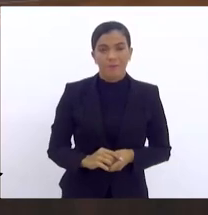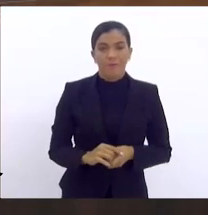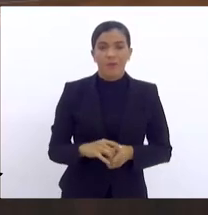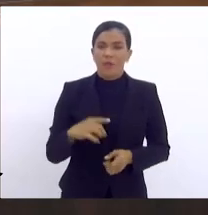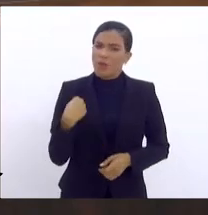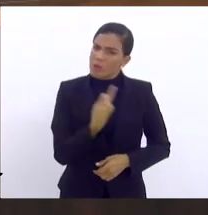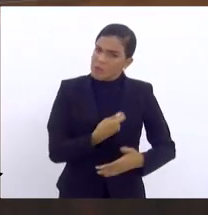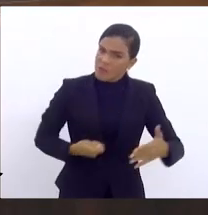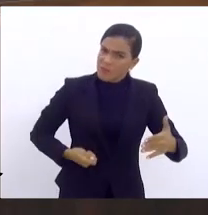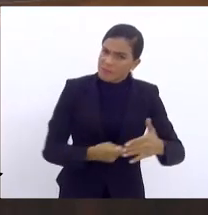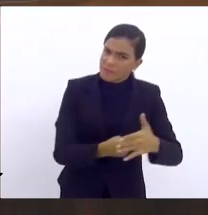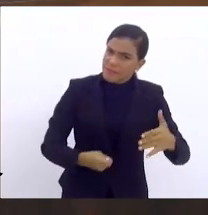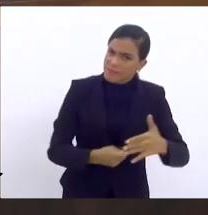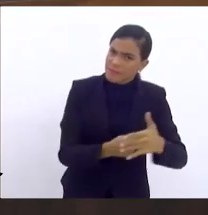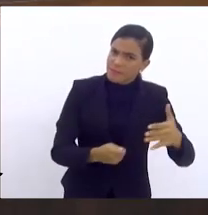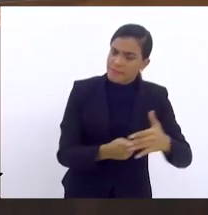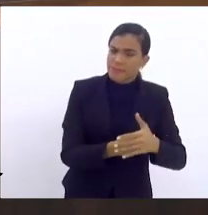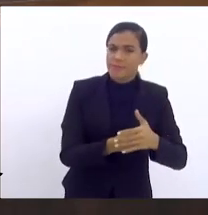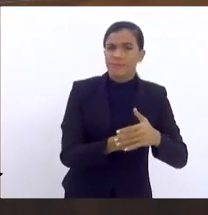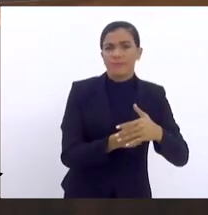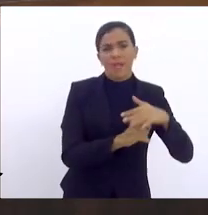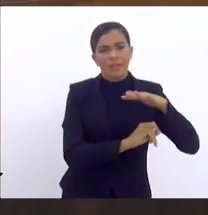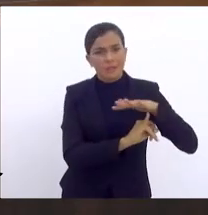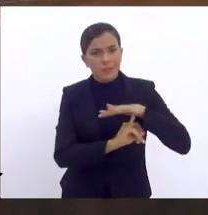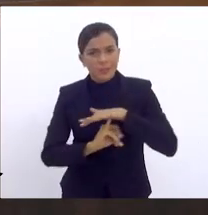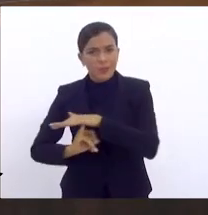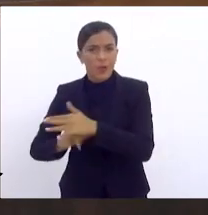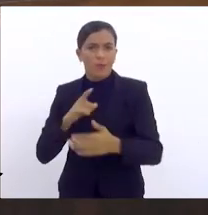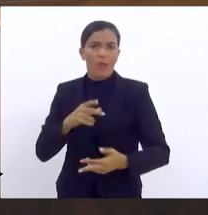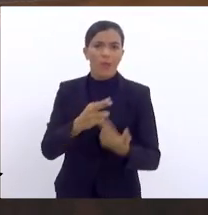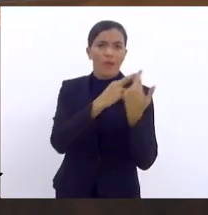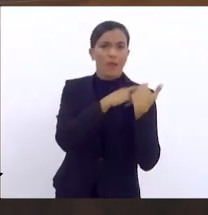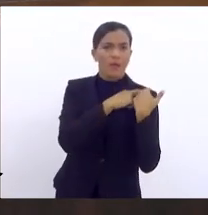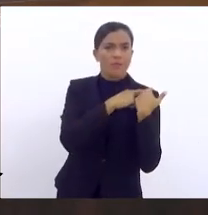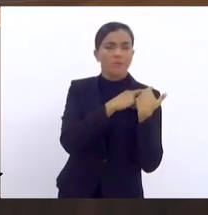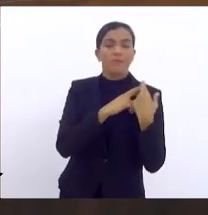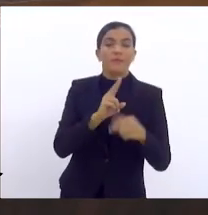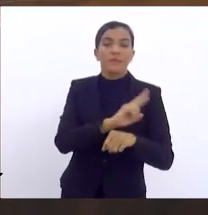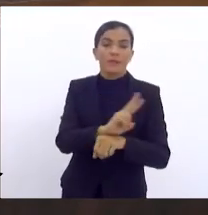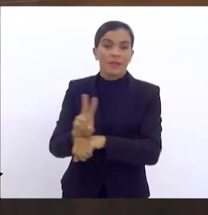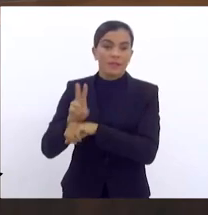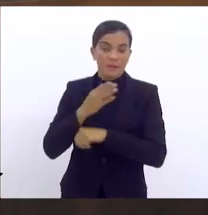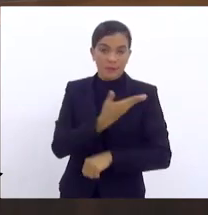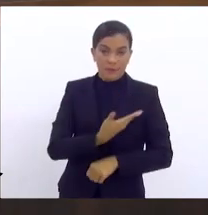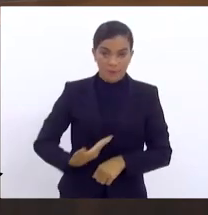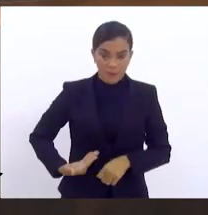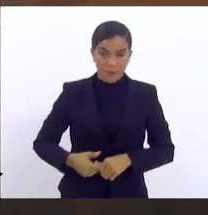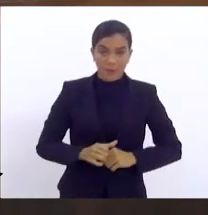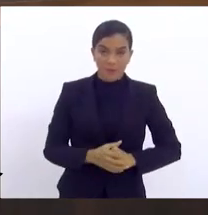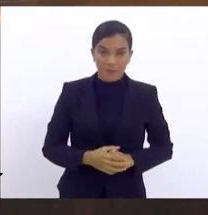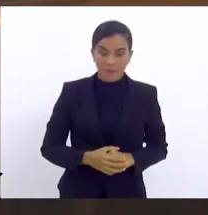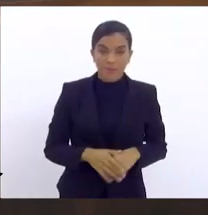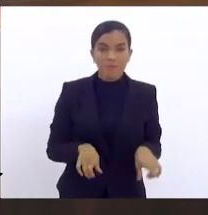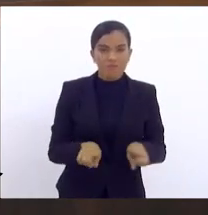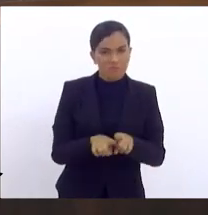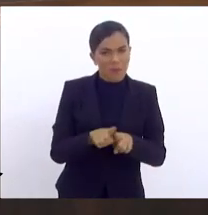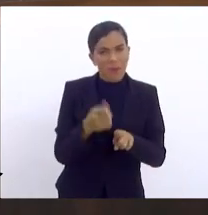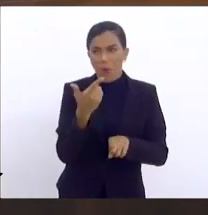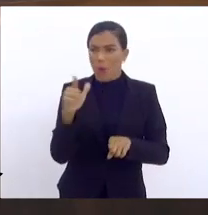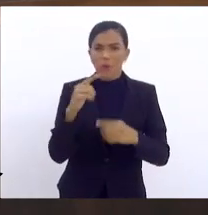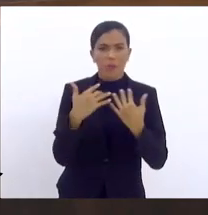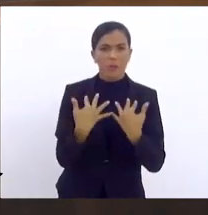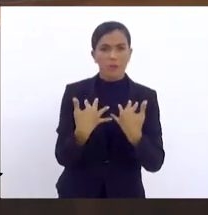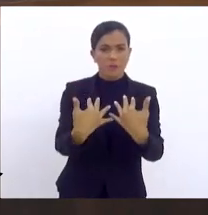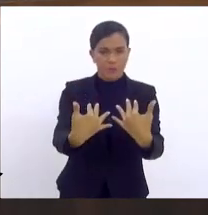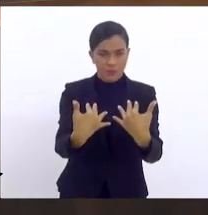cobrar os órgãos que tem responsabilidade sobre a segurança pública a gente precisa cobrar também como já falei na outra audiência aqui Gualberto